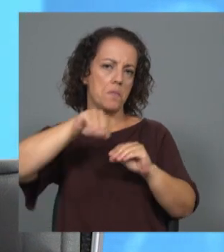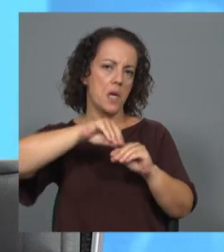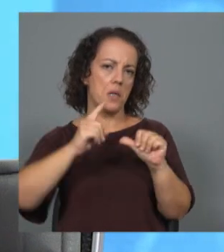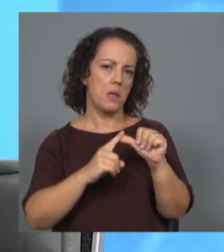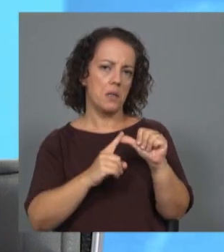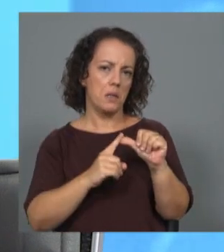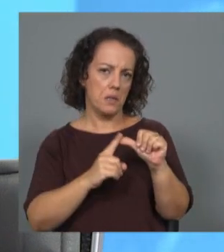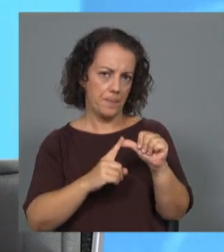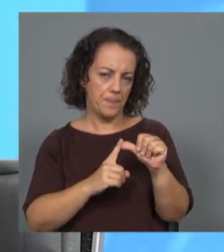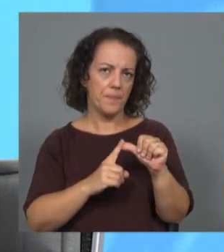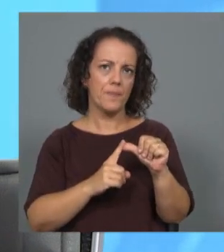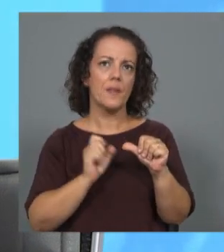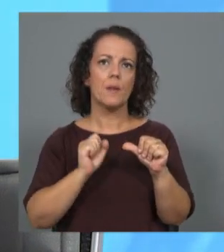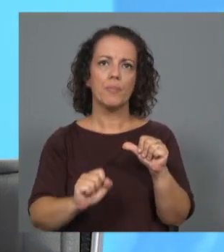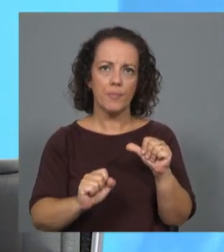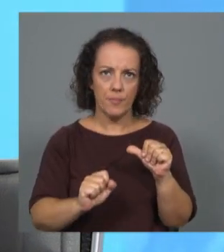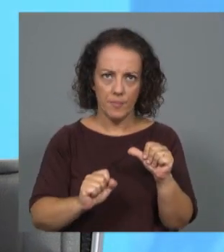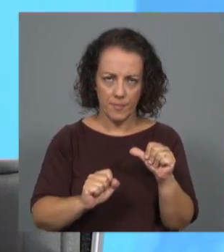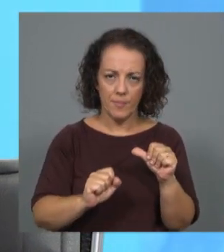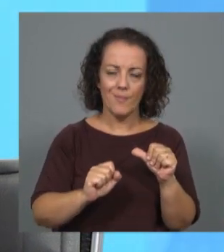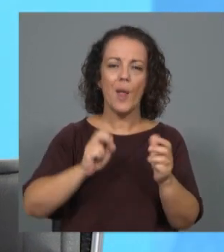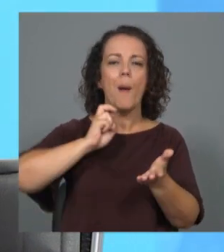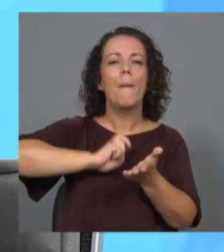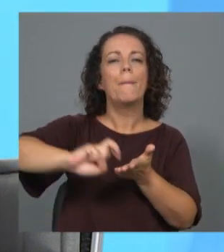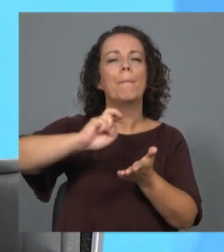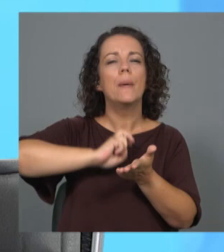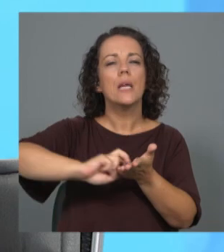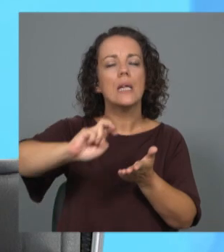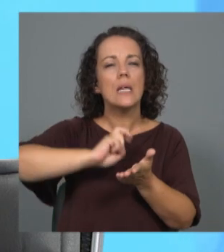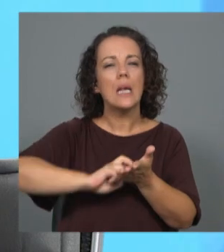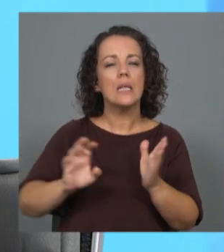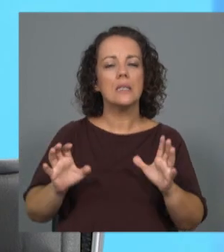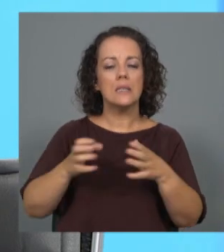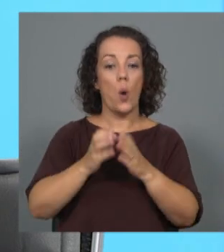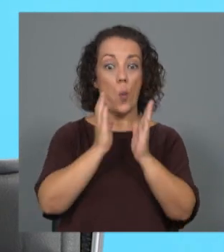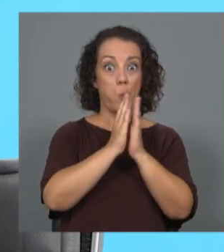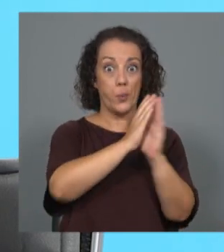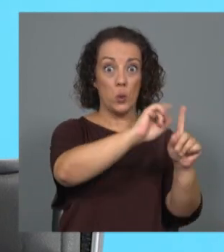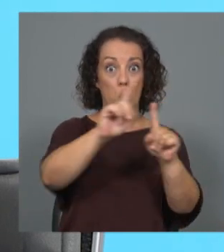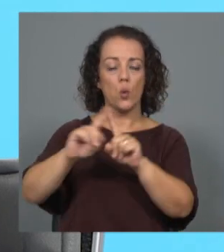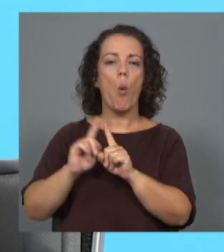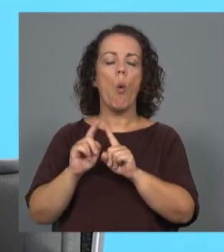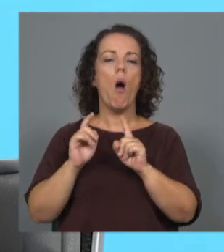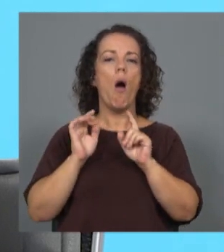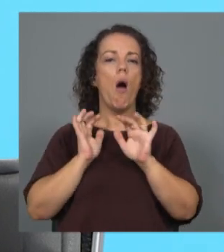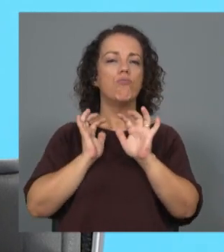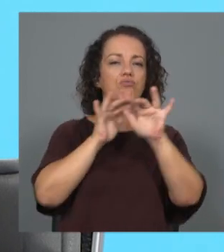de diálogo, é a peregrinação aos lugares de culto das diversas religiões.